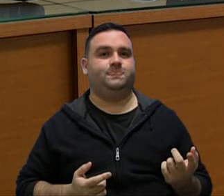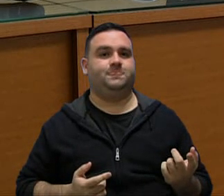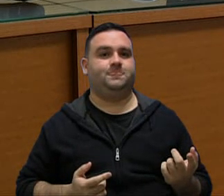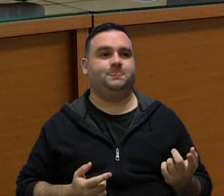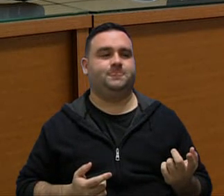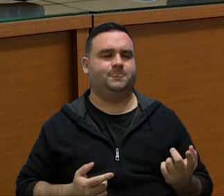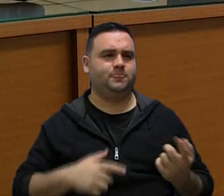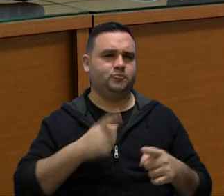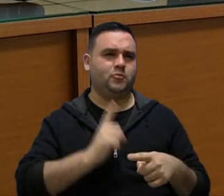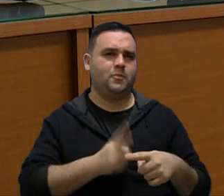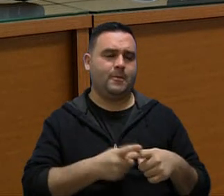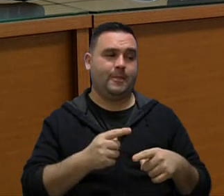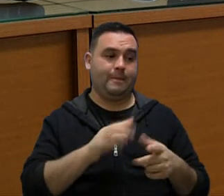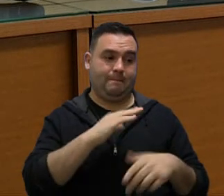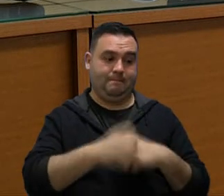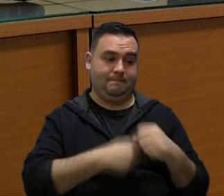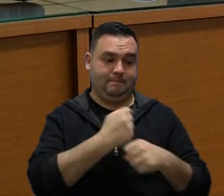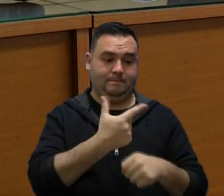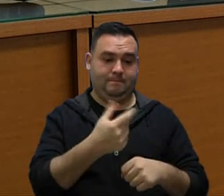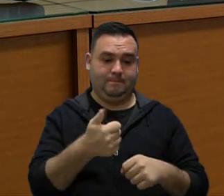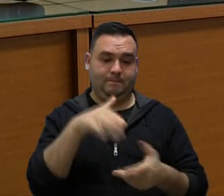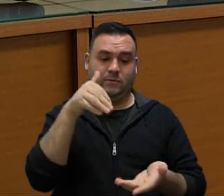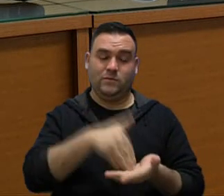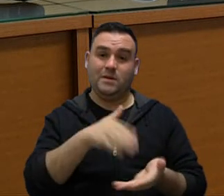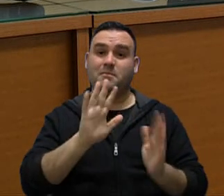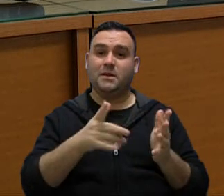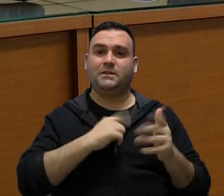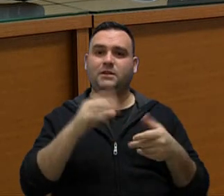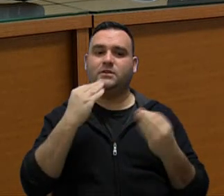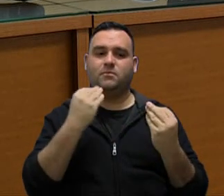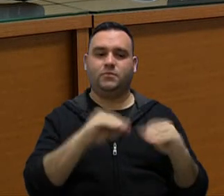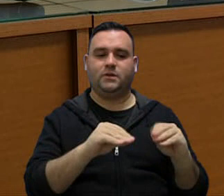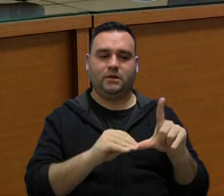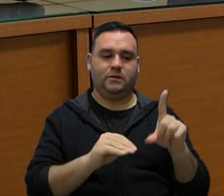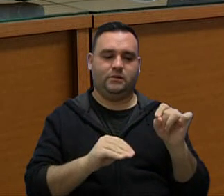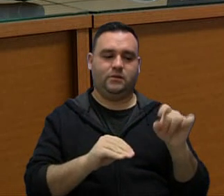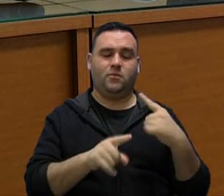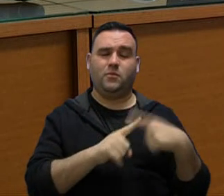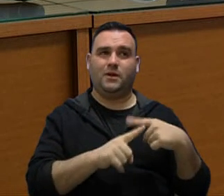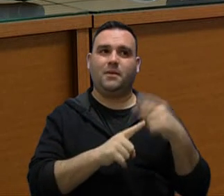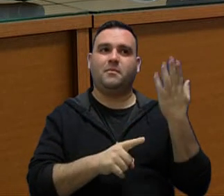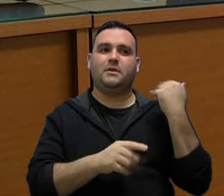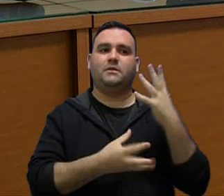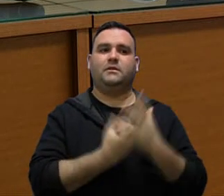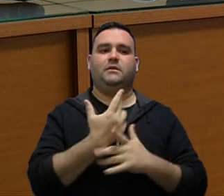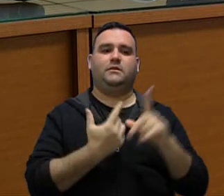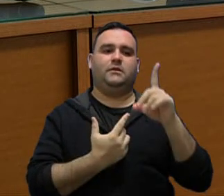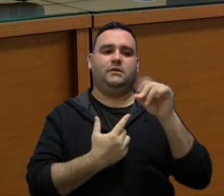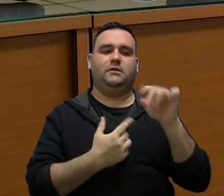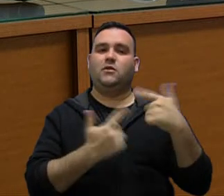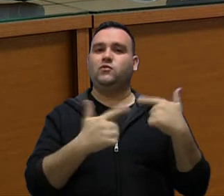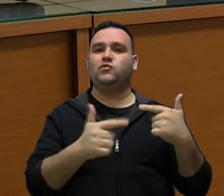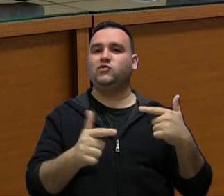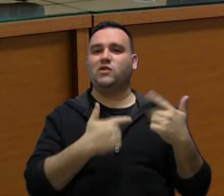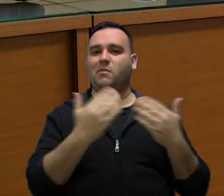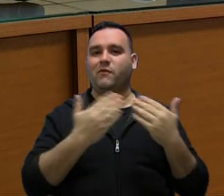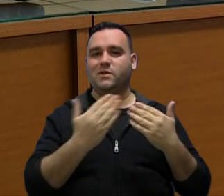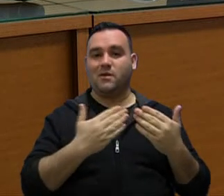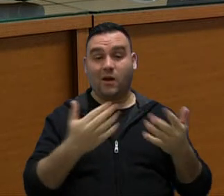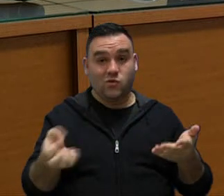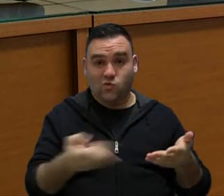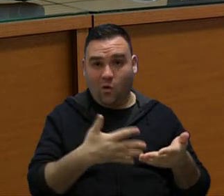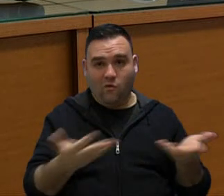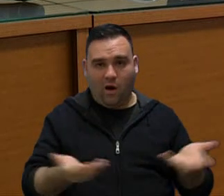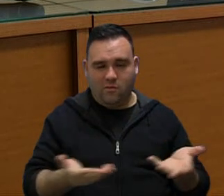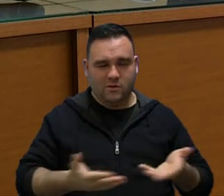e não até final 2021 esse já que isso já está contida nessa série de ó porque quando ele deu foi feita no estilo existe essa previsão previsão